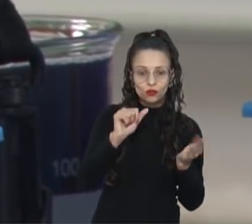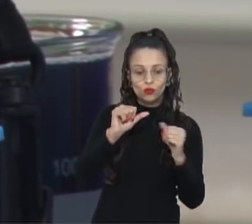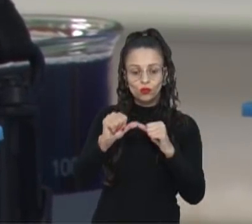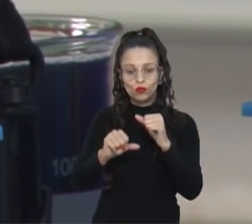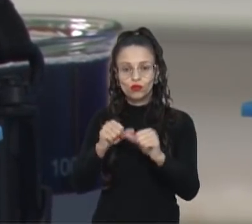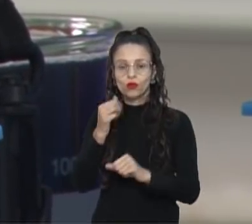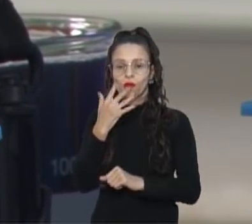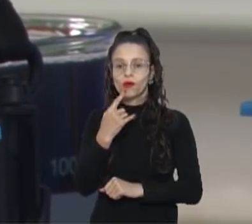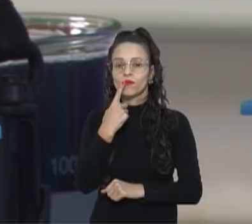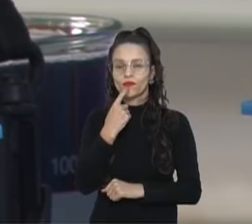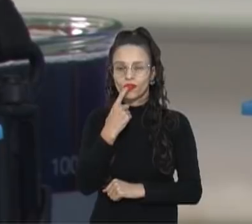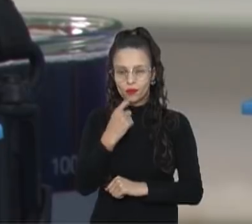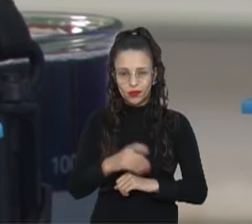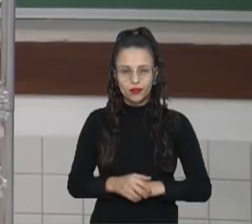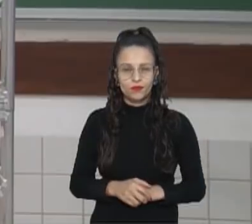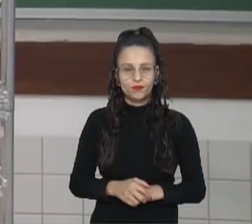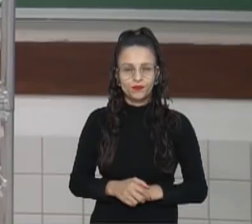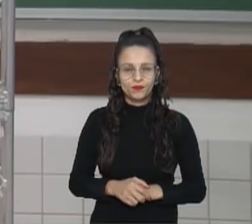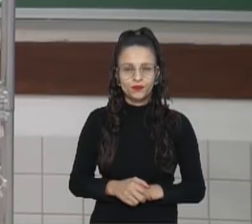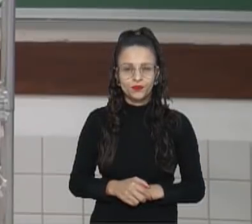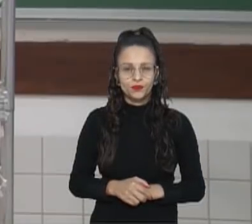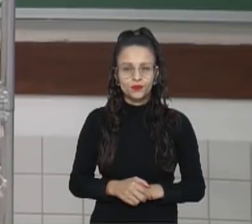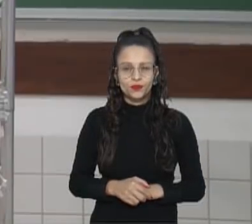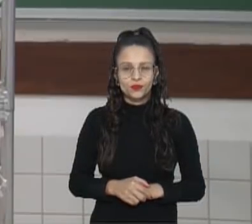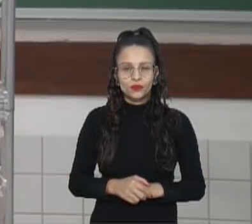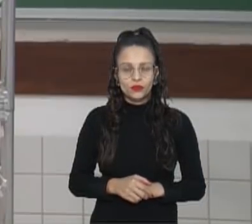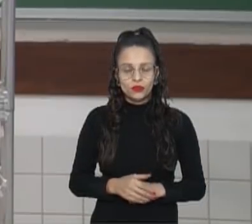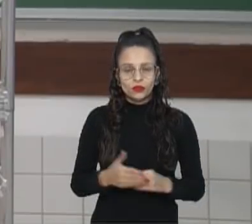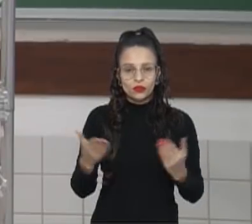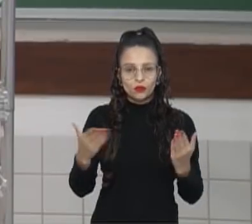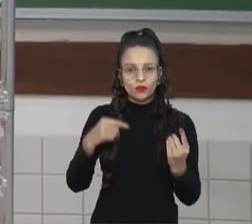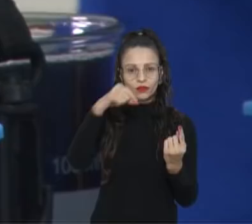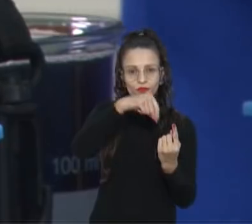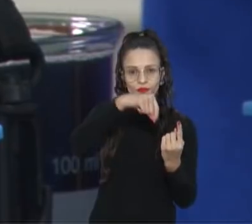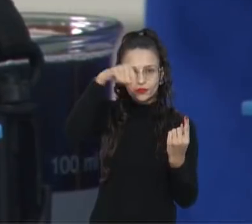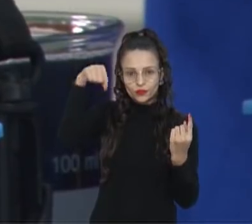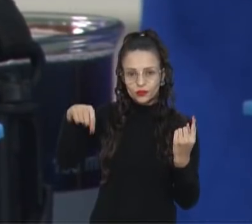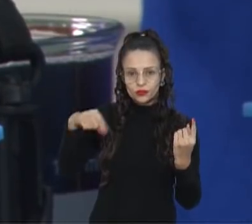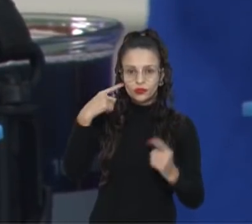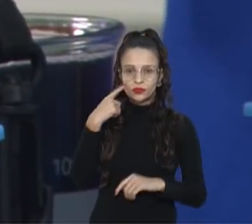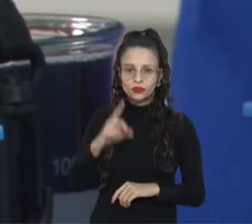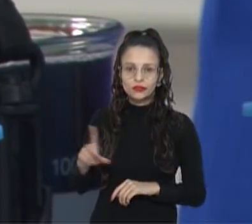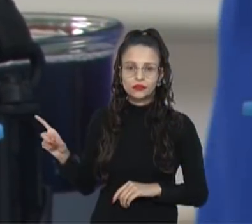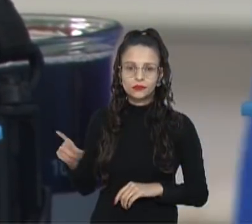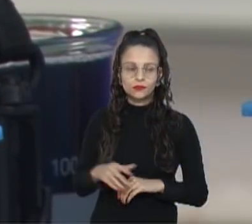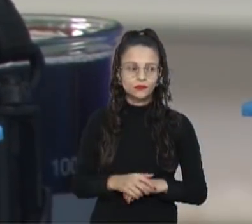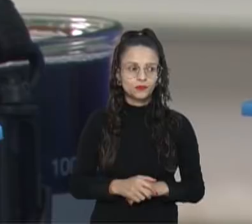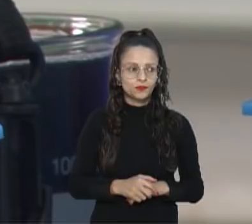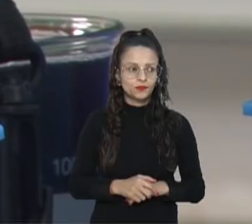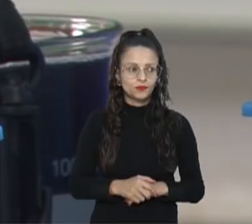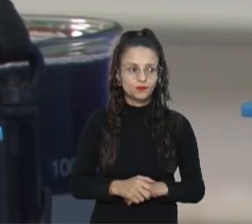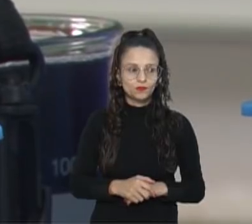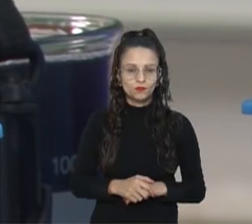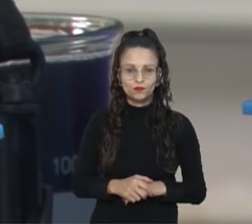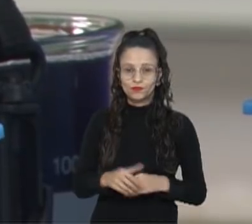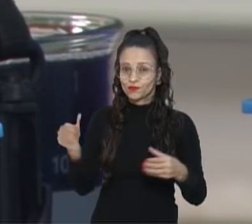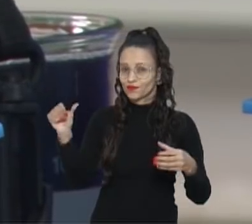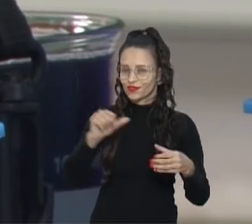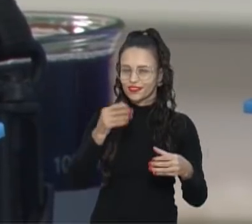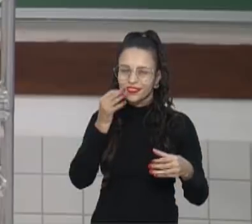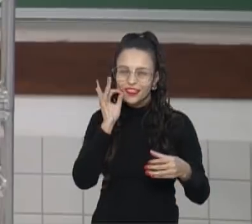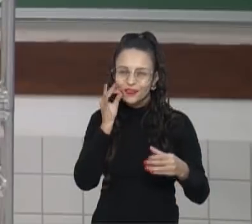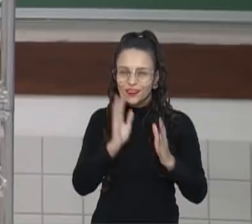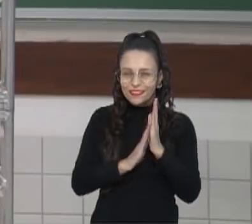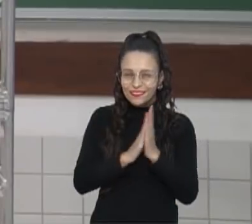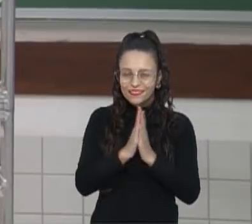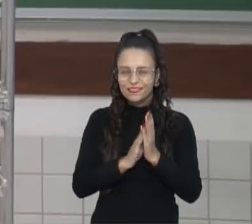vermelho. Vamos continuar nossa brincadeira. Fita indicadora. Um cafezinho agora nesse leite, tomar bem quentinho, o